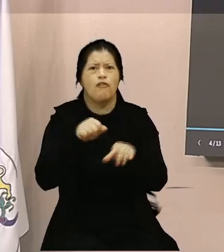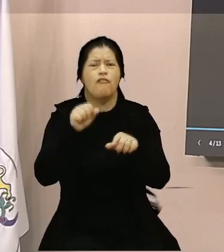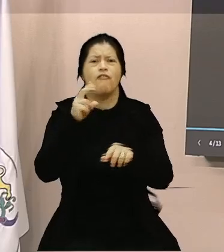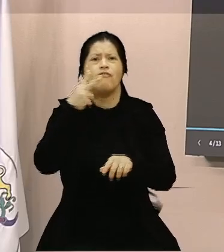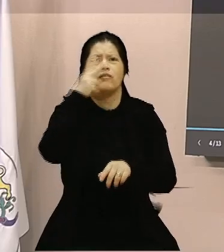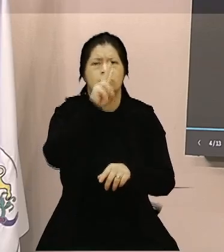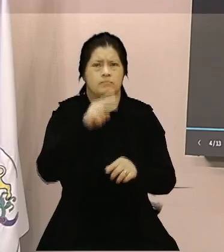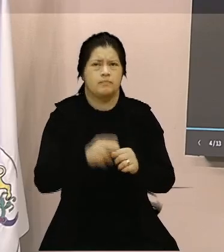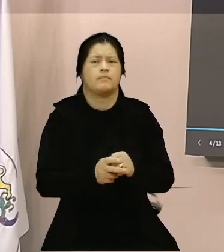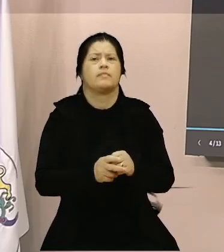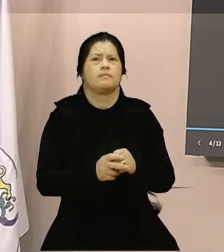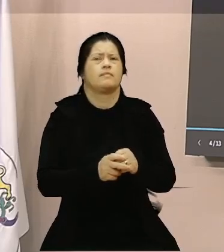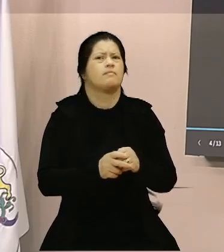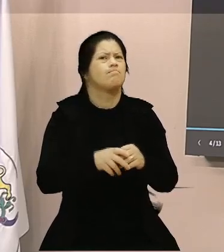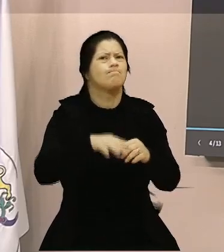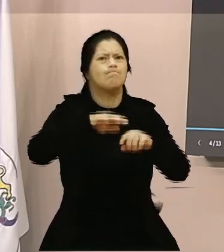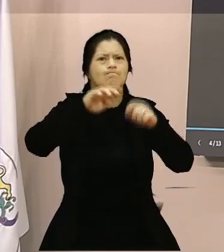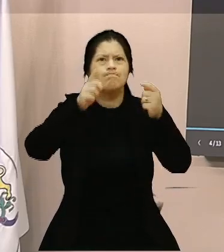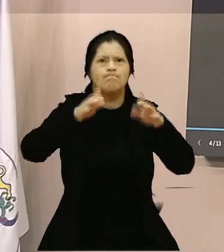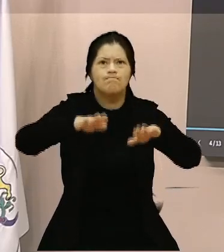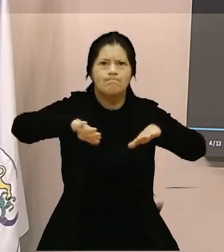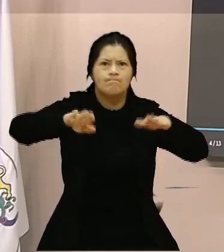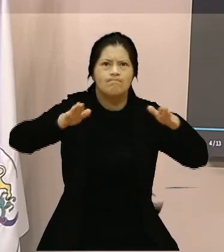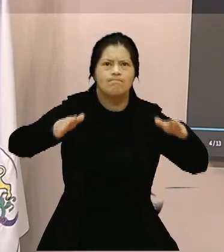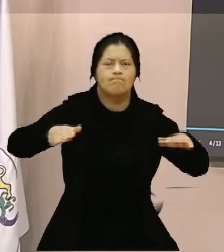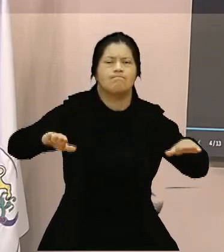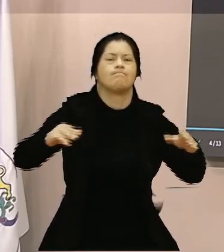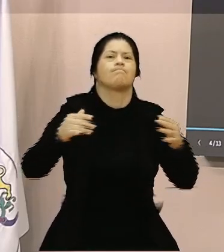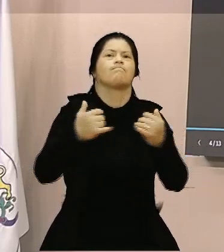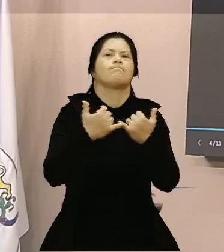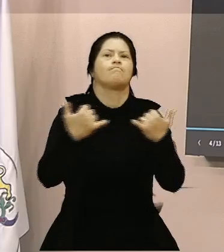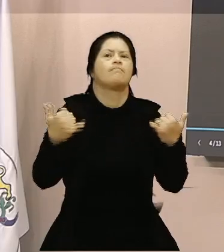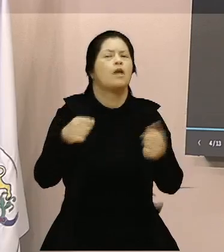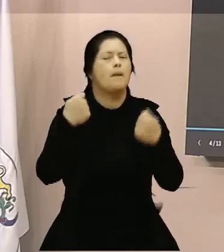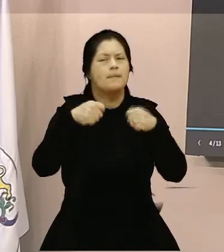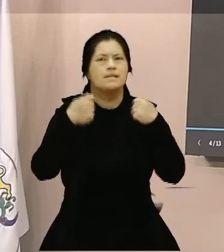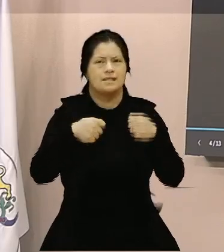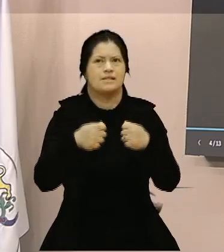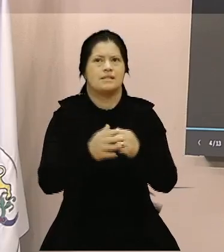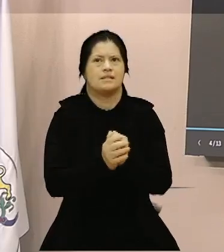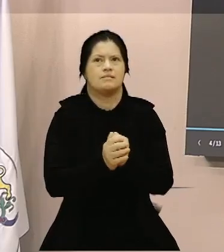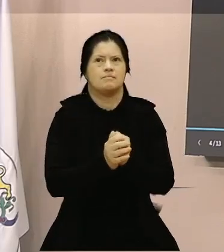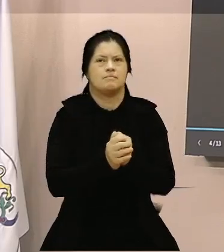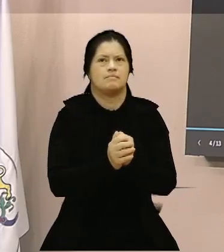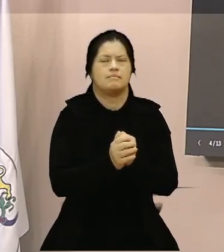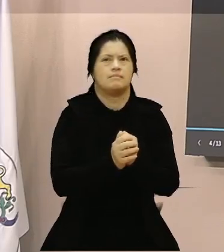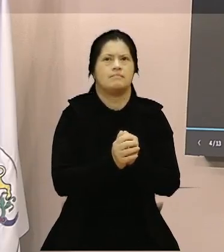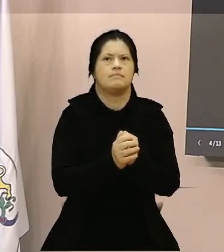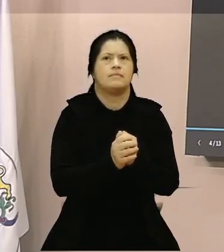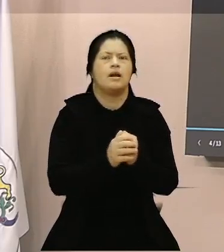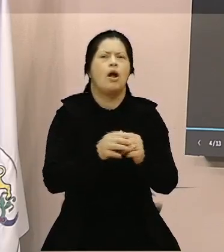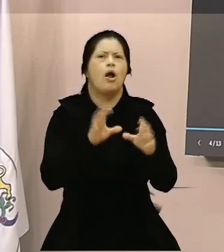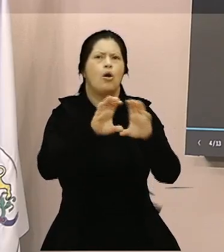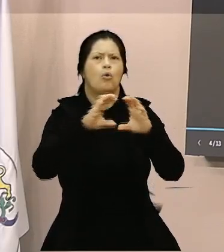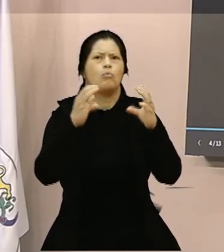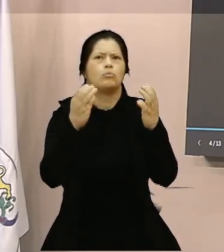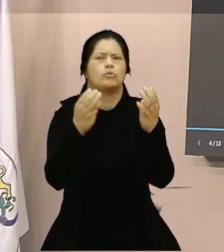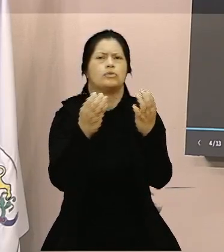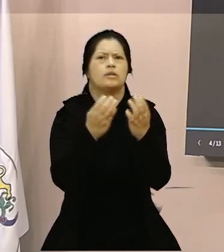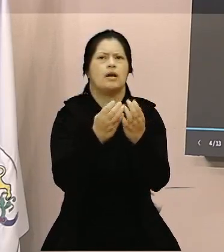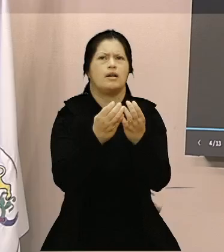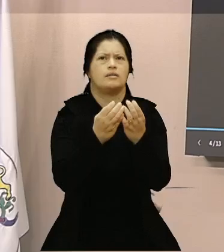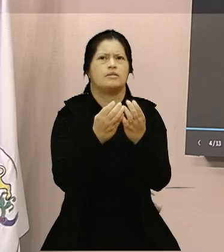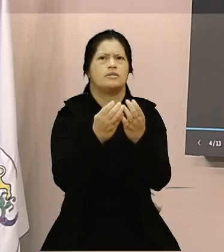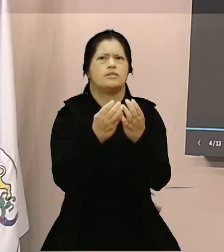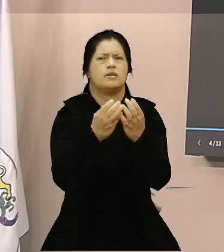lombadas eletrônicas, alguma coisa possa ser feita para favorecer para esse pessoal, que essa comunidade aqui que tem